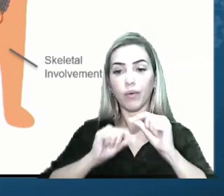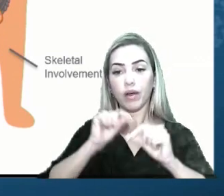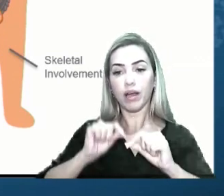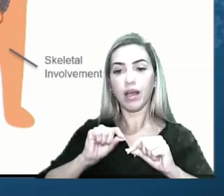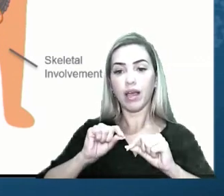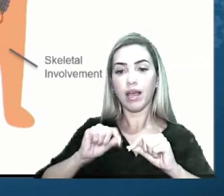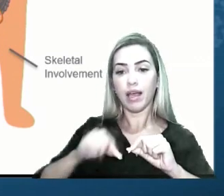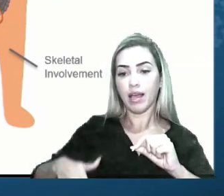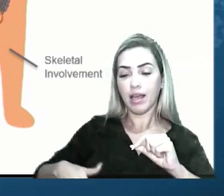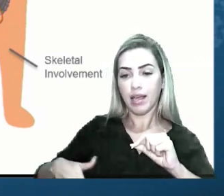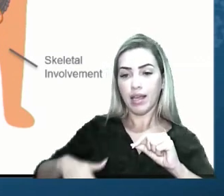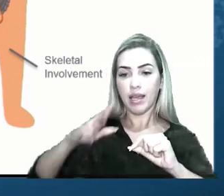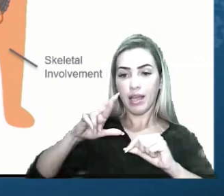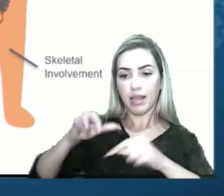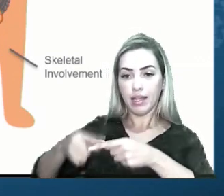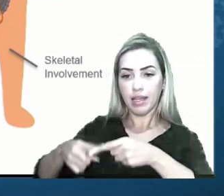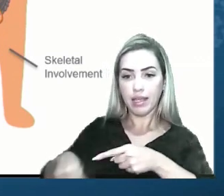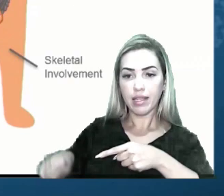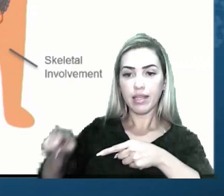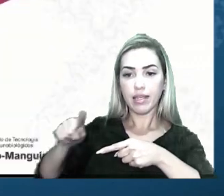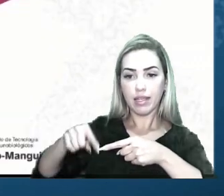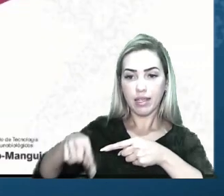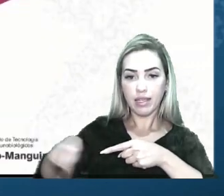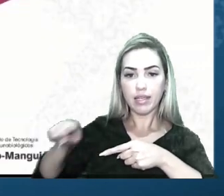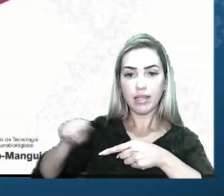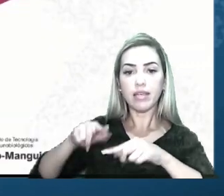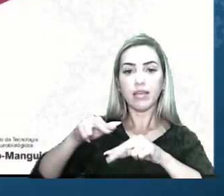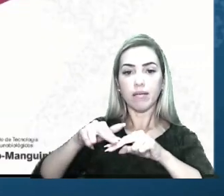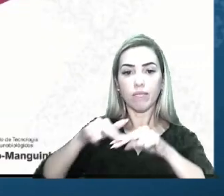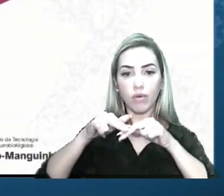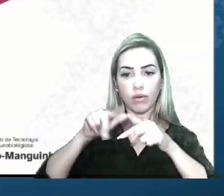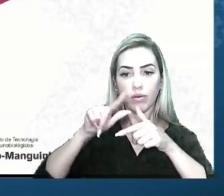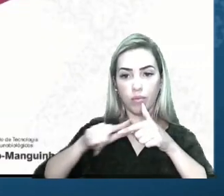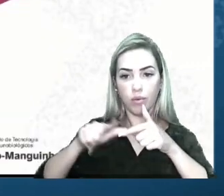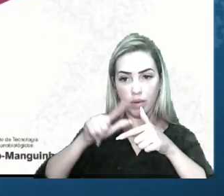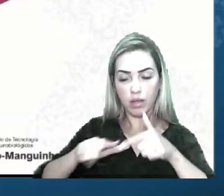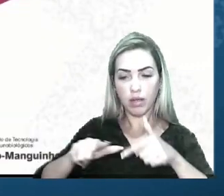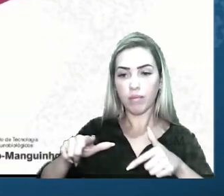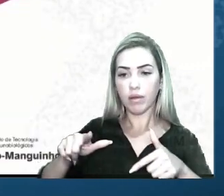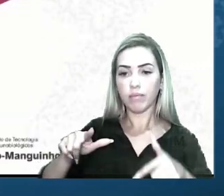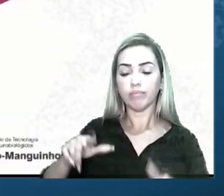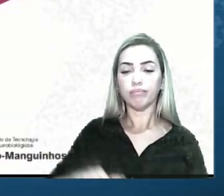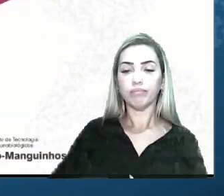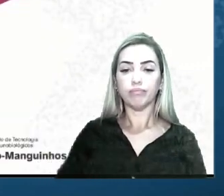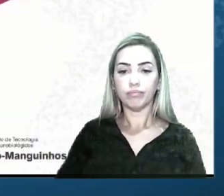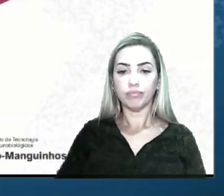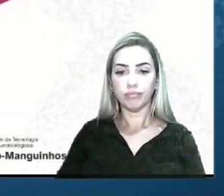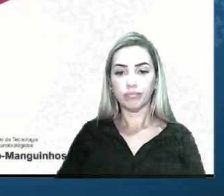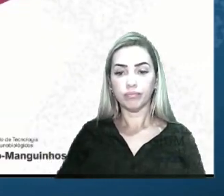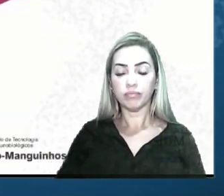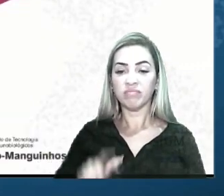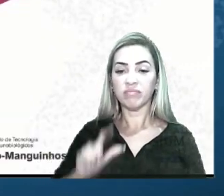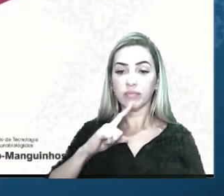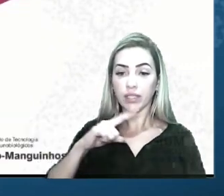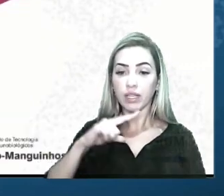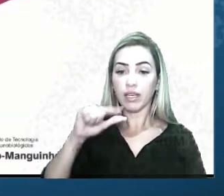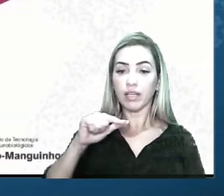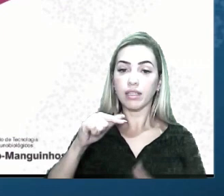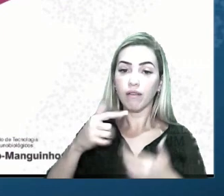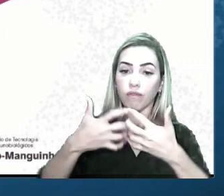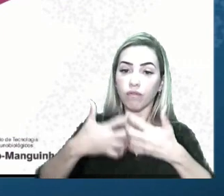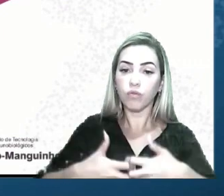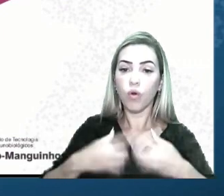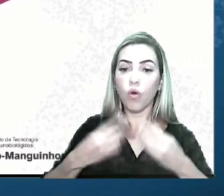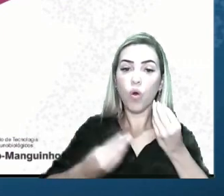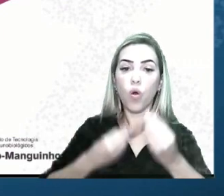hemodiálise por conta de doenças no fígado, no rim, e que é o mecanismo da